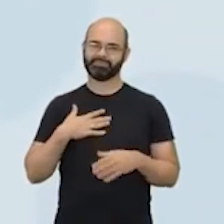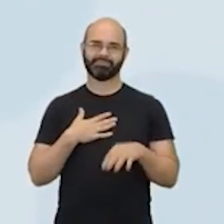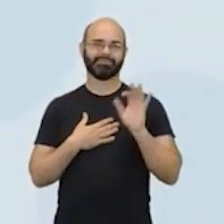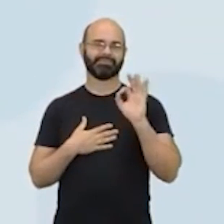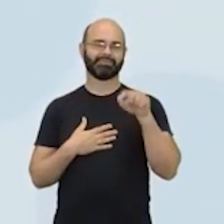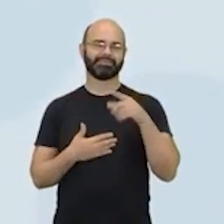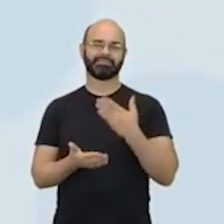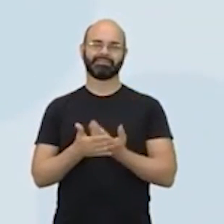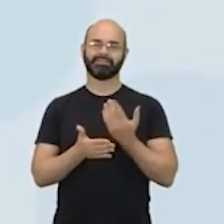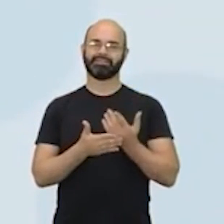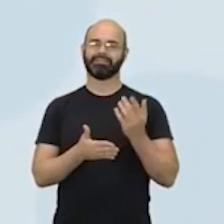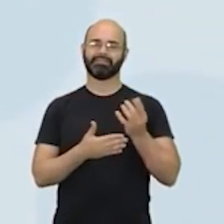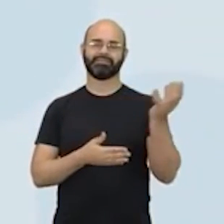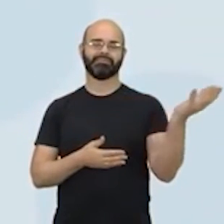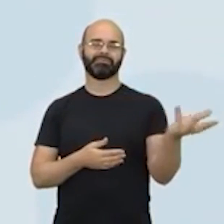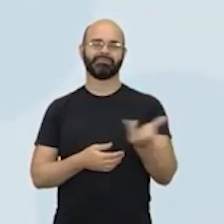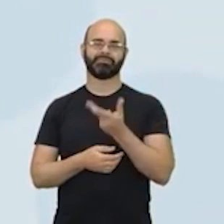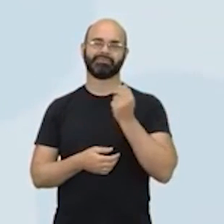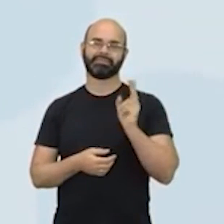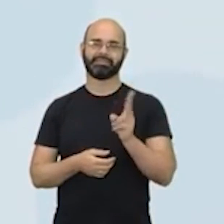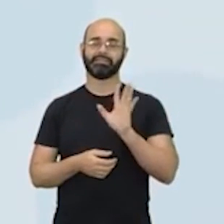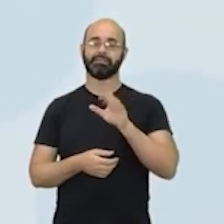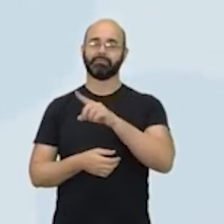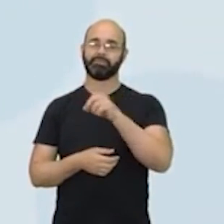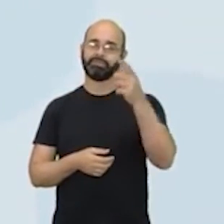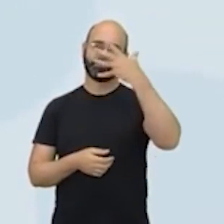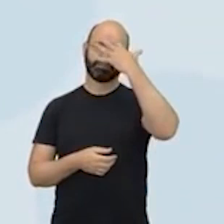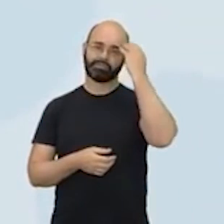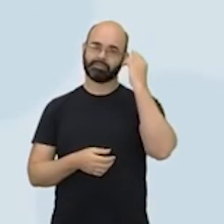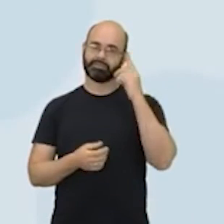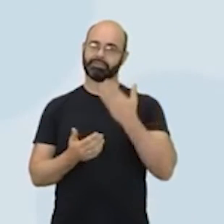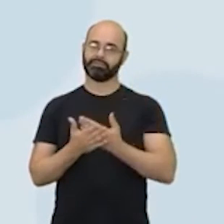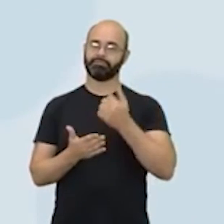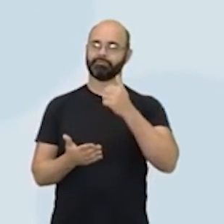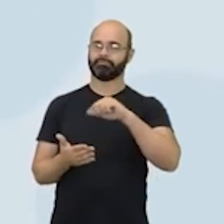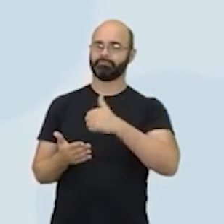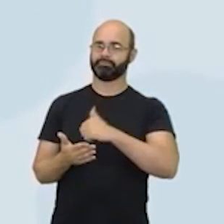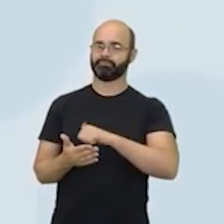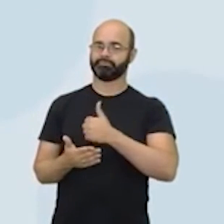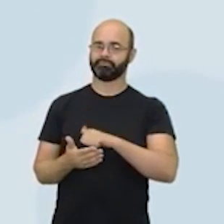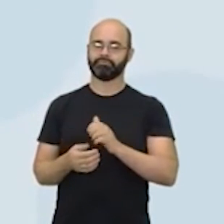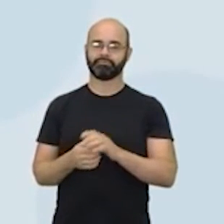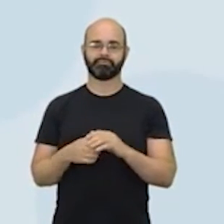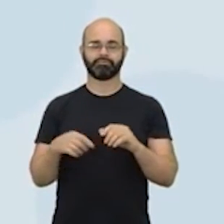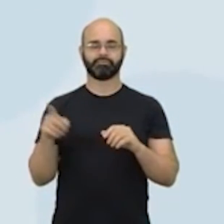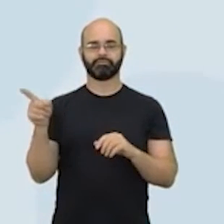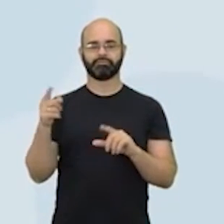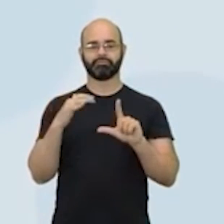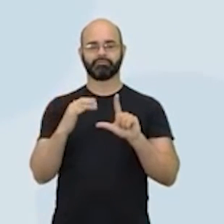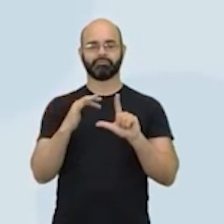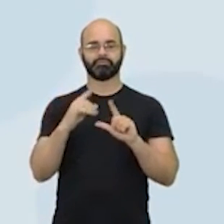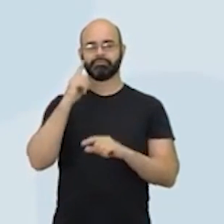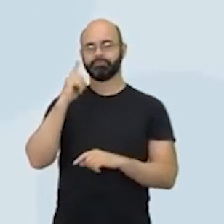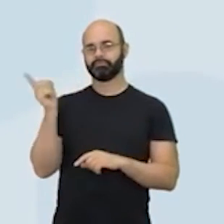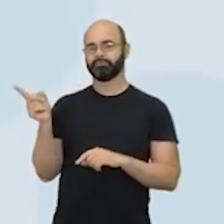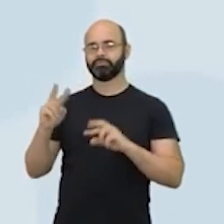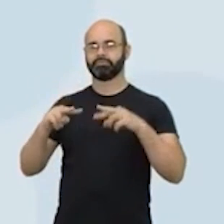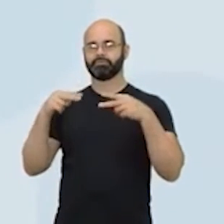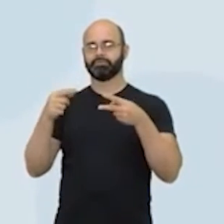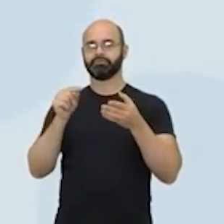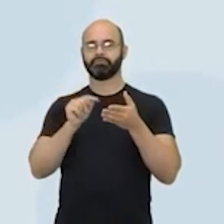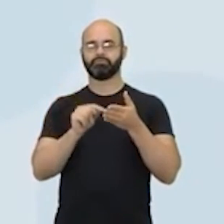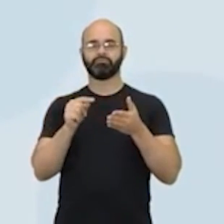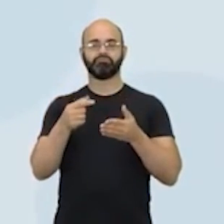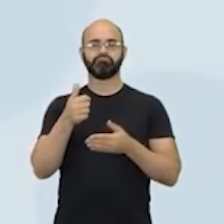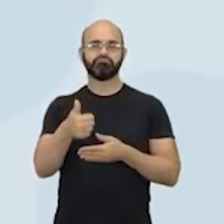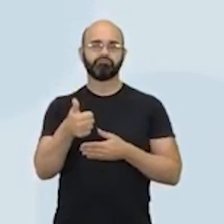sempre sensacional, aprendendo muito. Mas não vai esquecer de avaliar aí a aula. Aponta aí para esse QR Code, clica aí nesse link, faz a avaliação que é